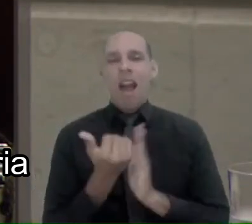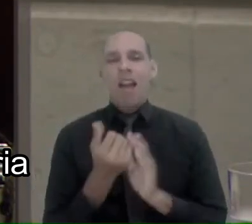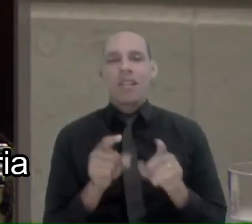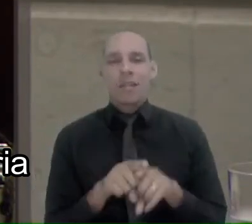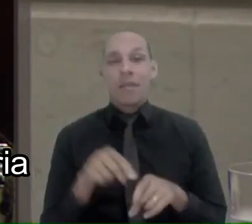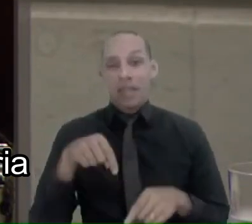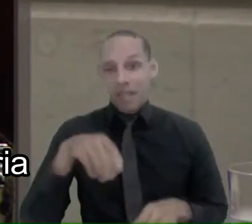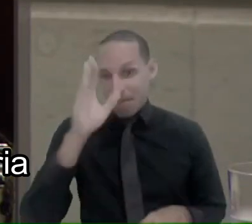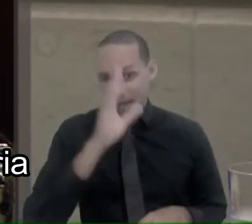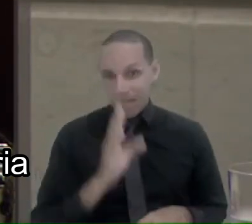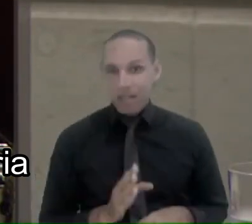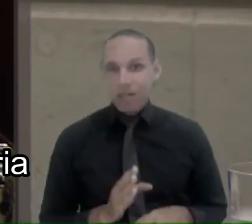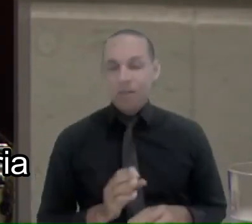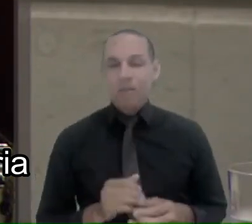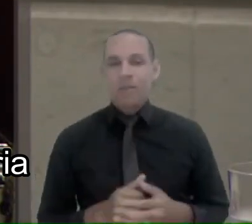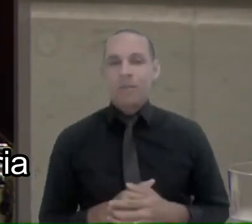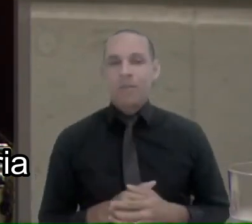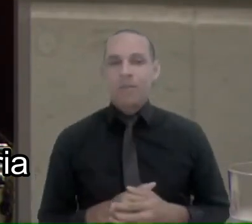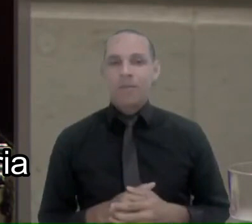favor.